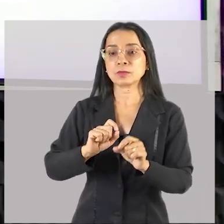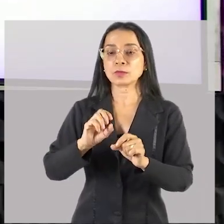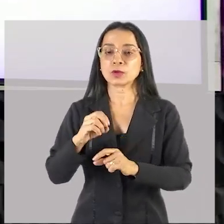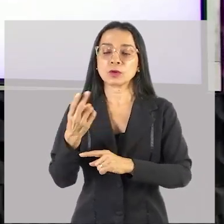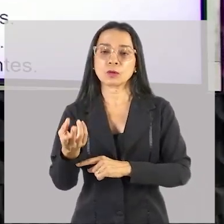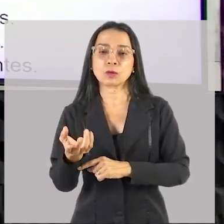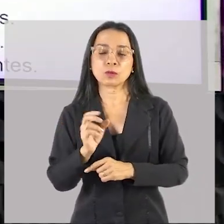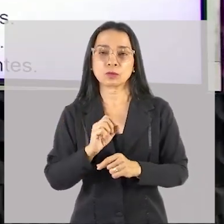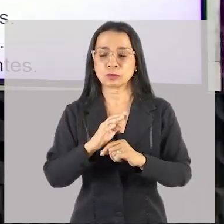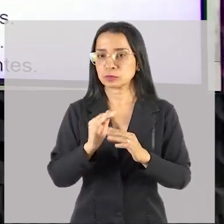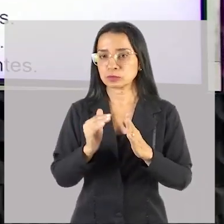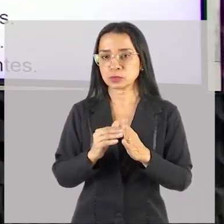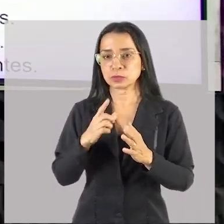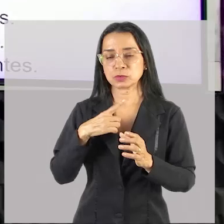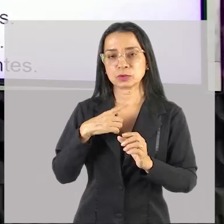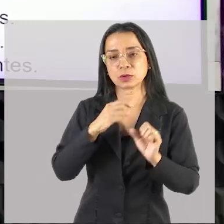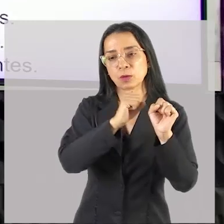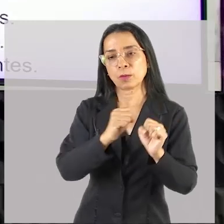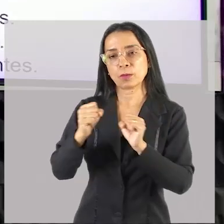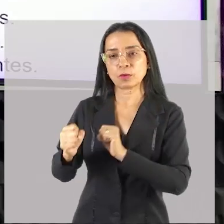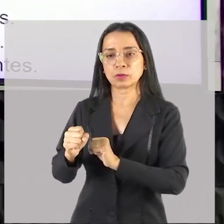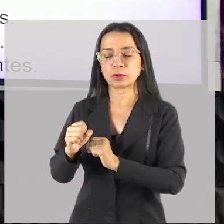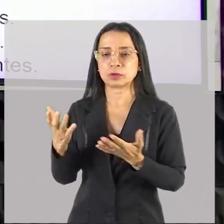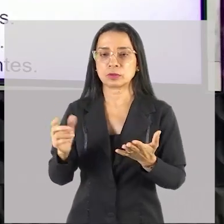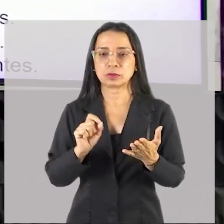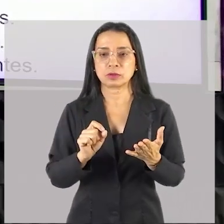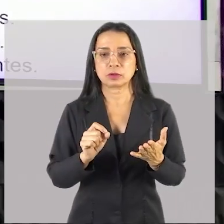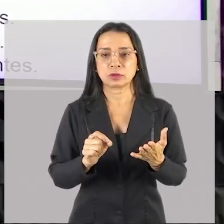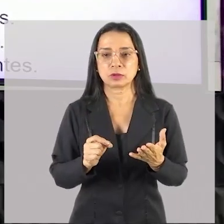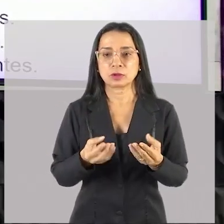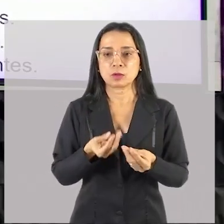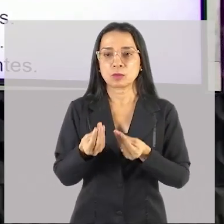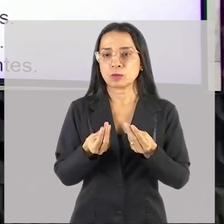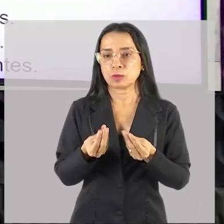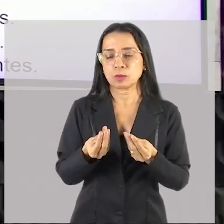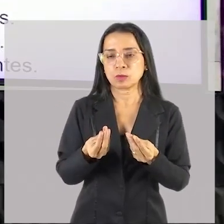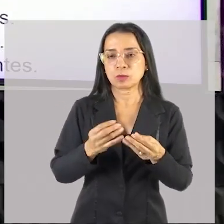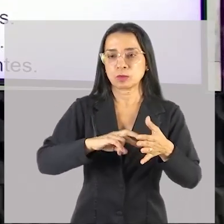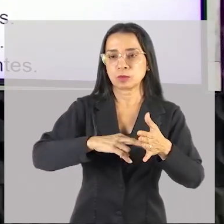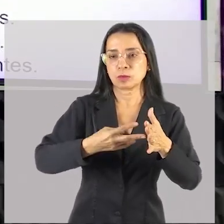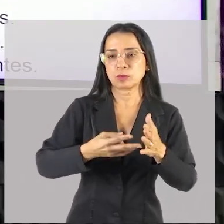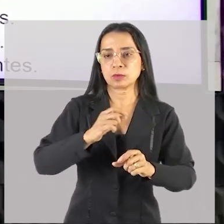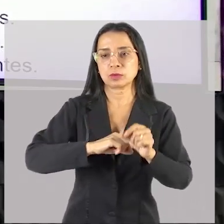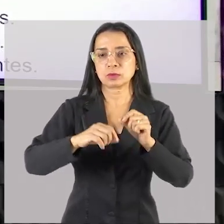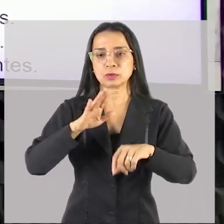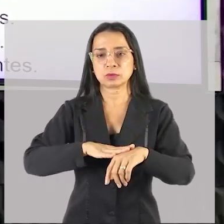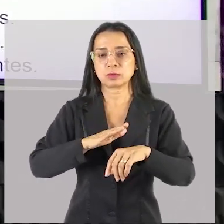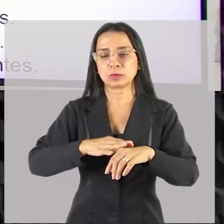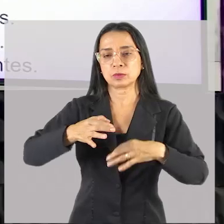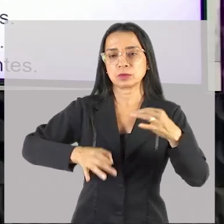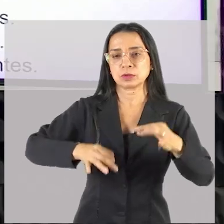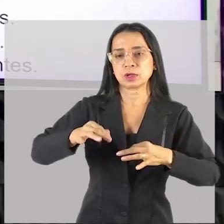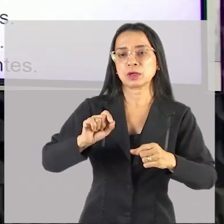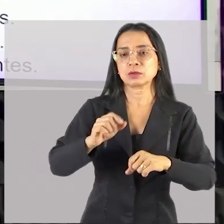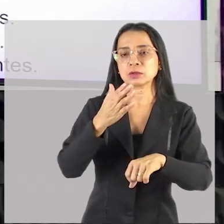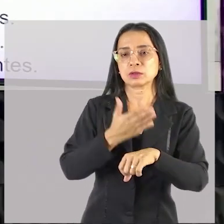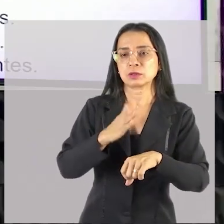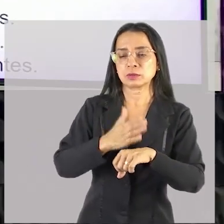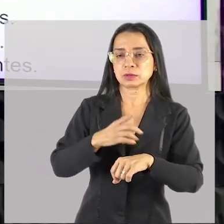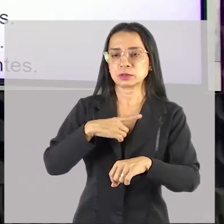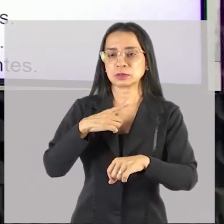Evidentemente, todos os atos legítimos são, em certo sentido, atos justos, porque os atos prescritos pela arte do